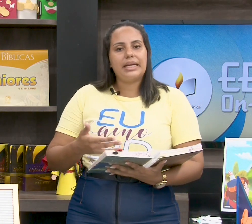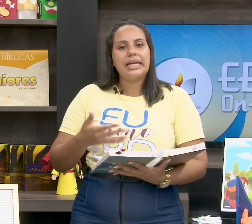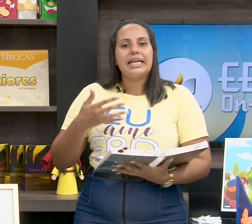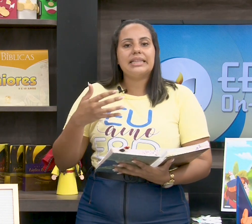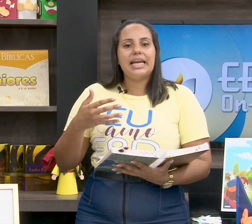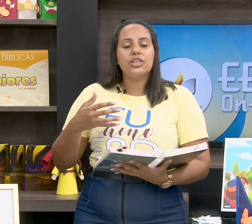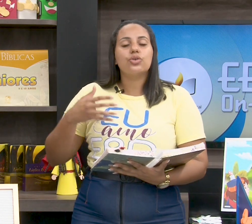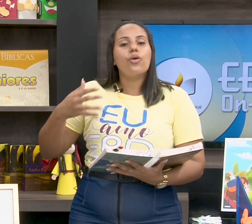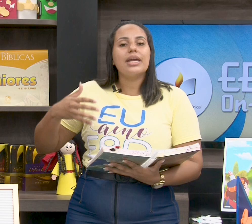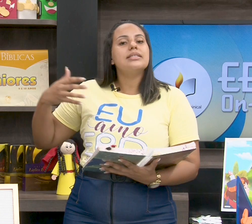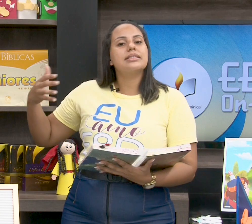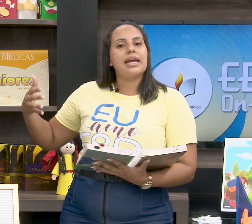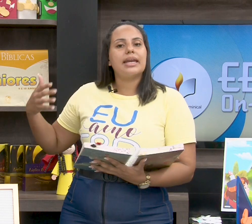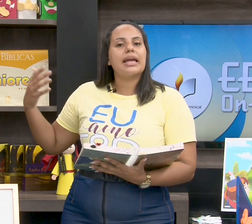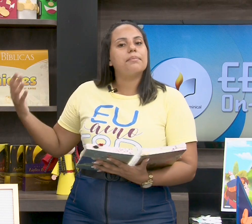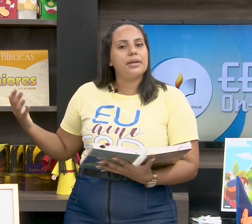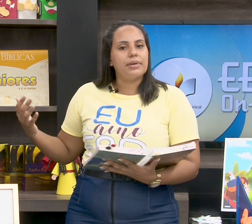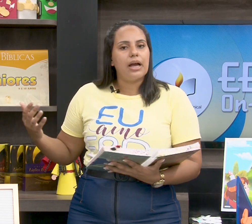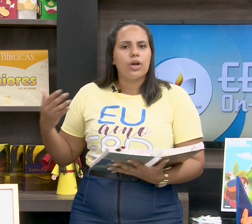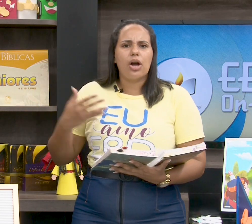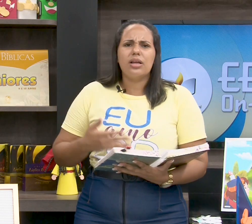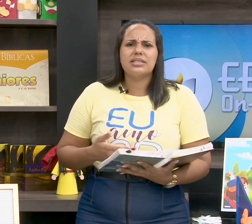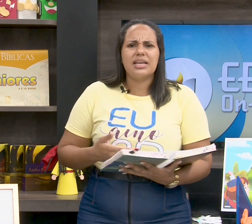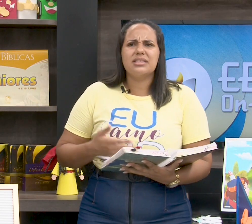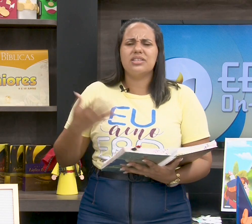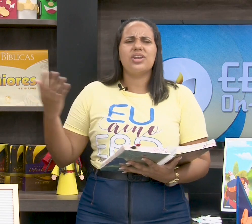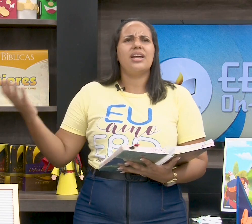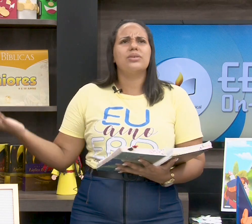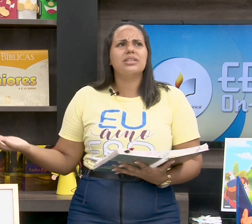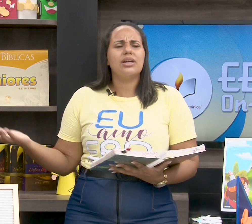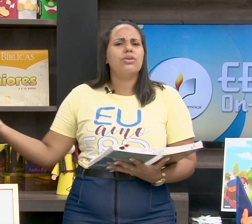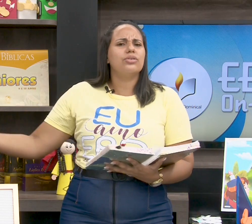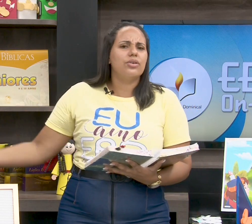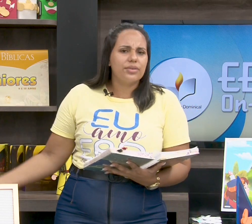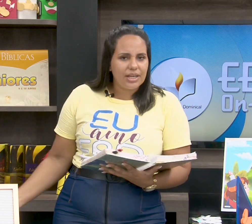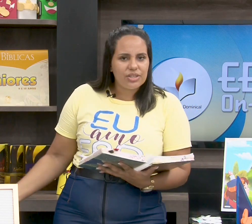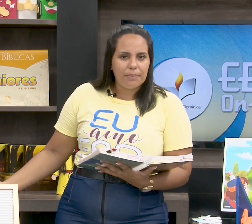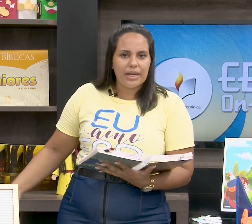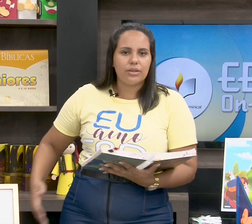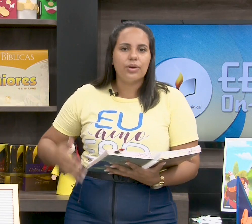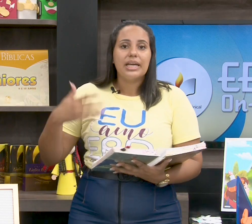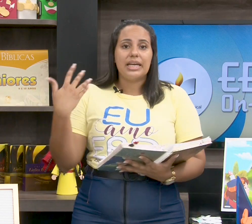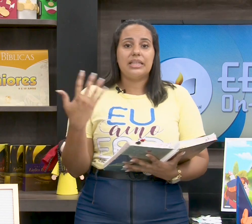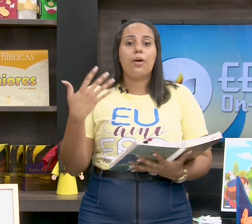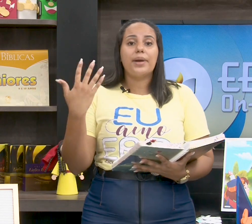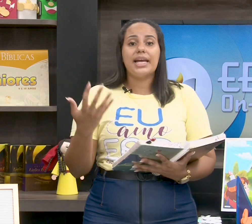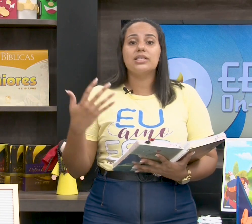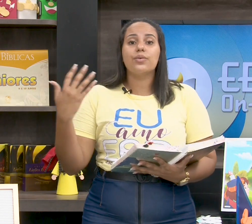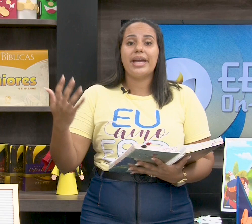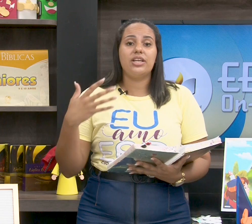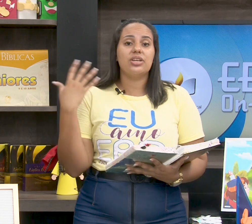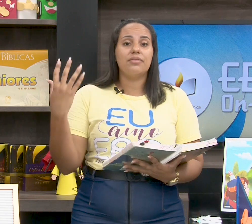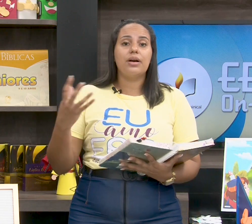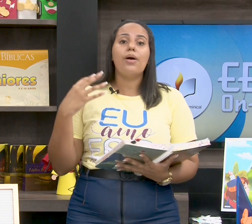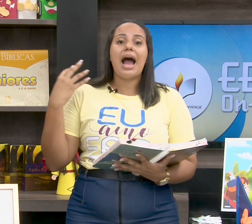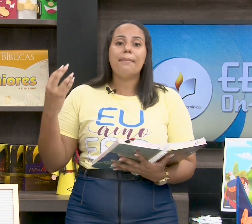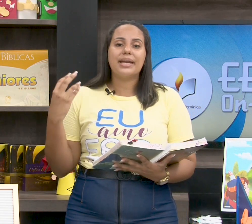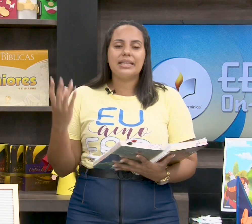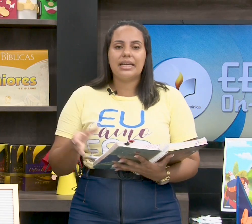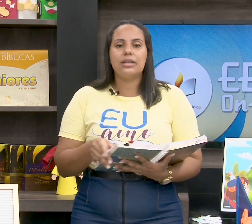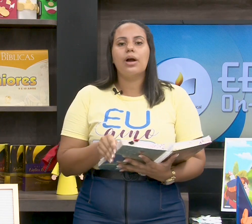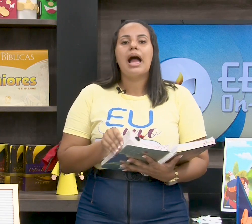forma também deles conhecerem a Bíblia. Colossenses é no Antigo ou no Novo Testamento? Então, para isso, eles já